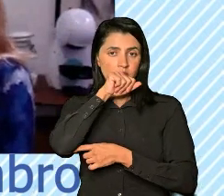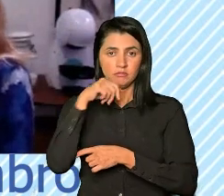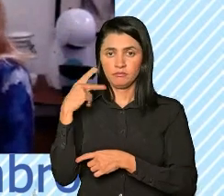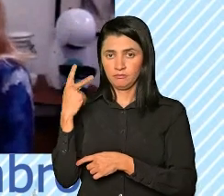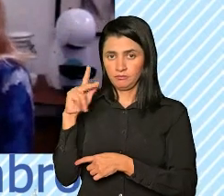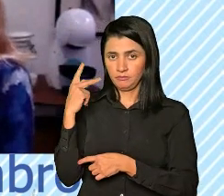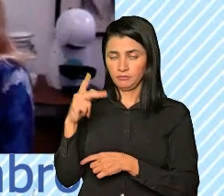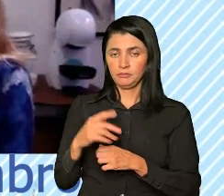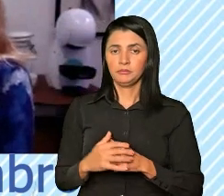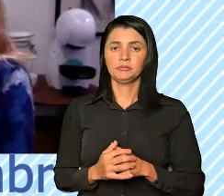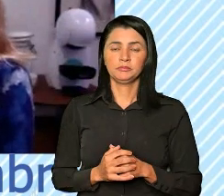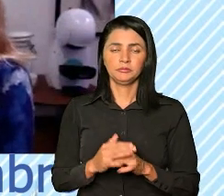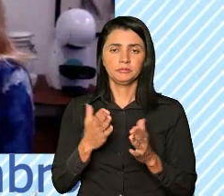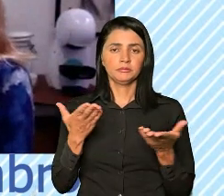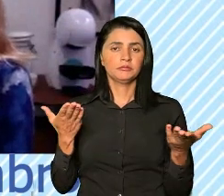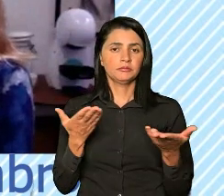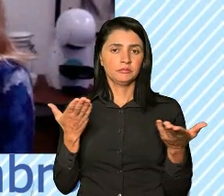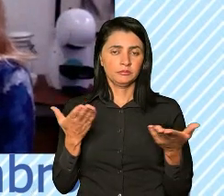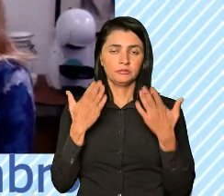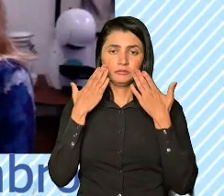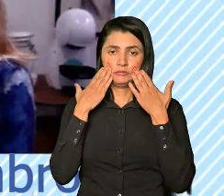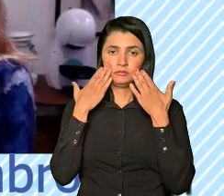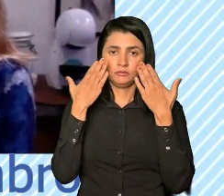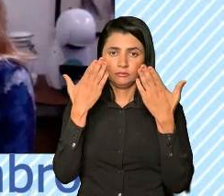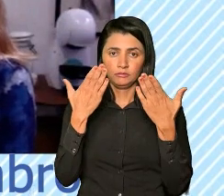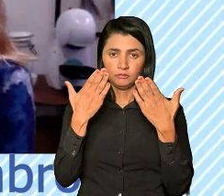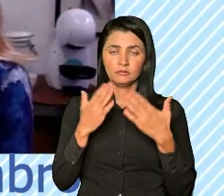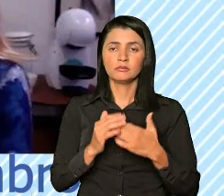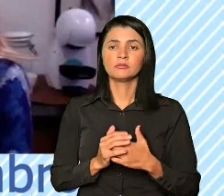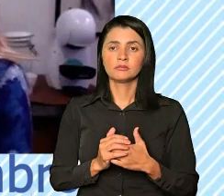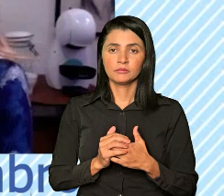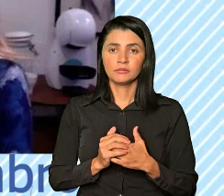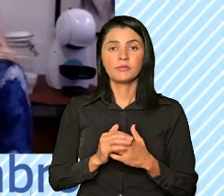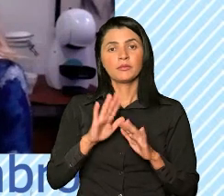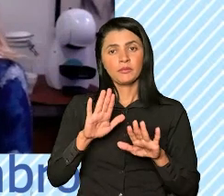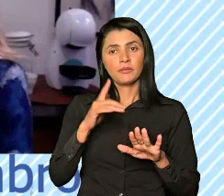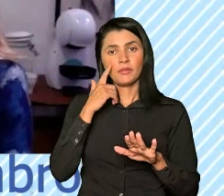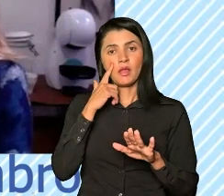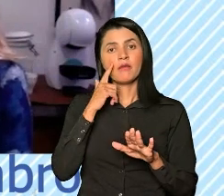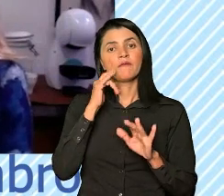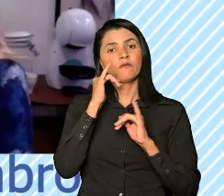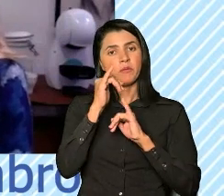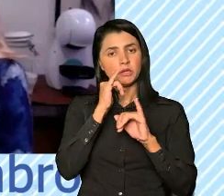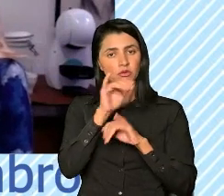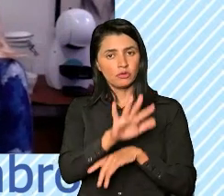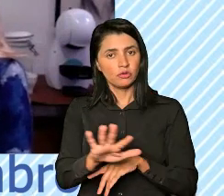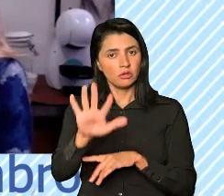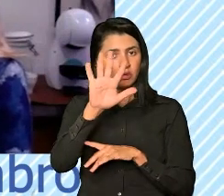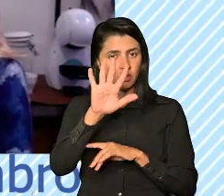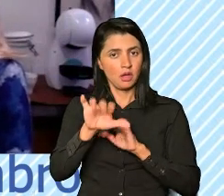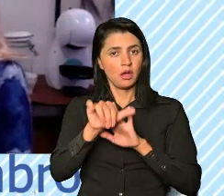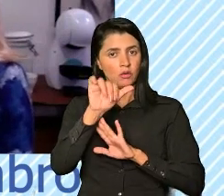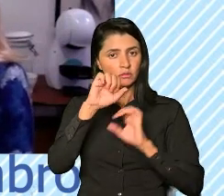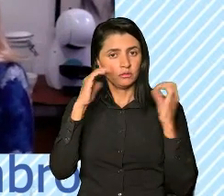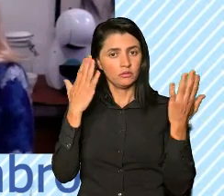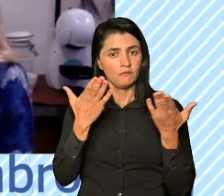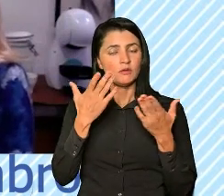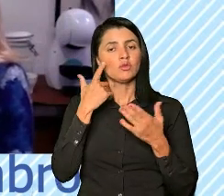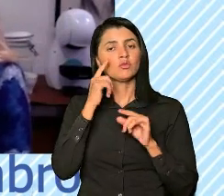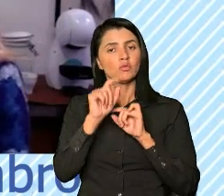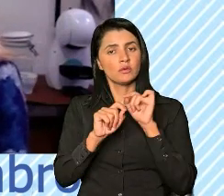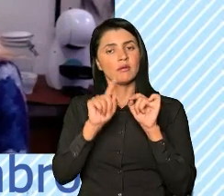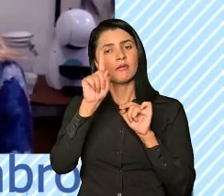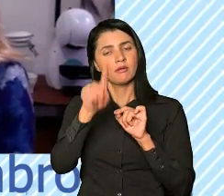Eu vou agora apresentar, aliás, vou dar algumas informações gerais do evento, dizendo que é